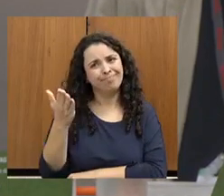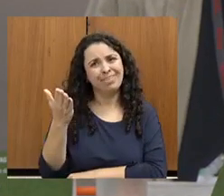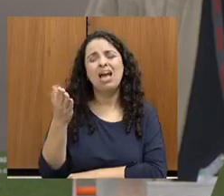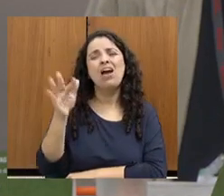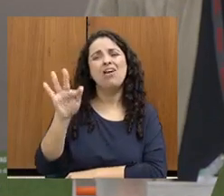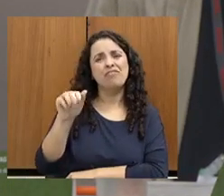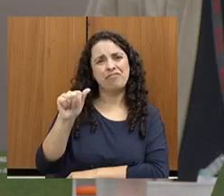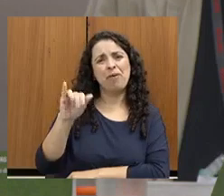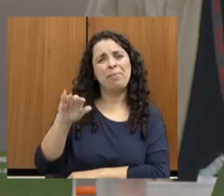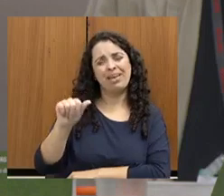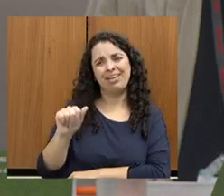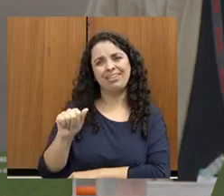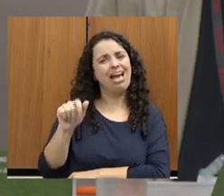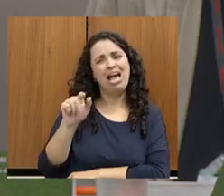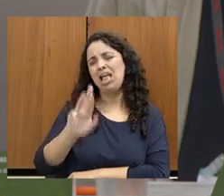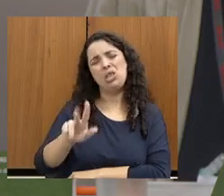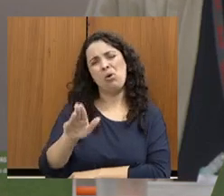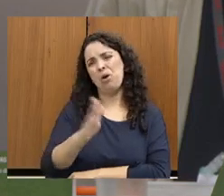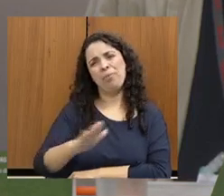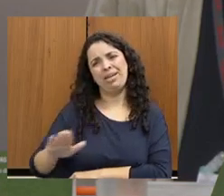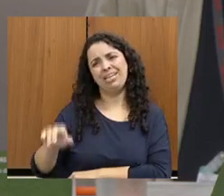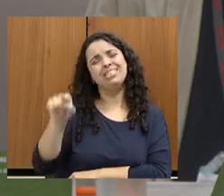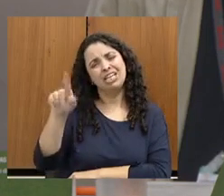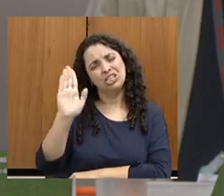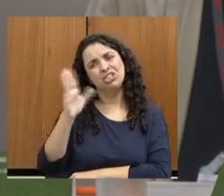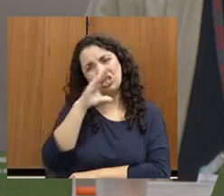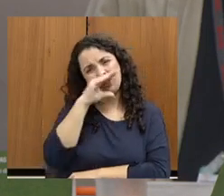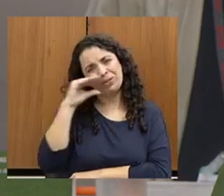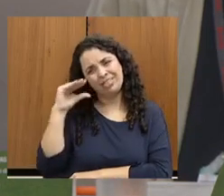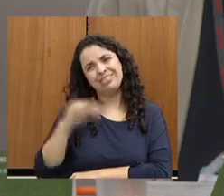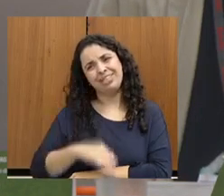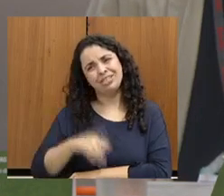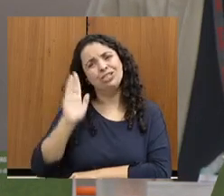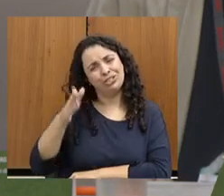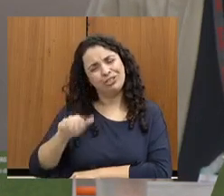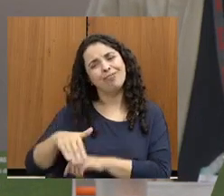o seu filho é um adolescente, já ele cresceu, e o meu também.